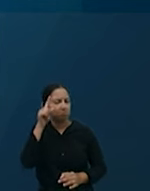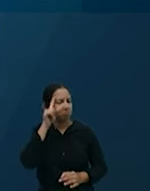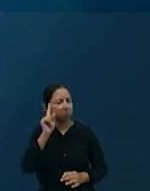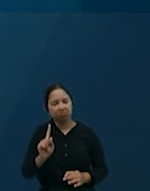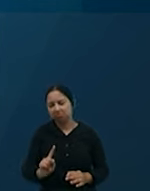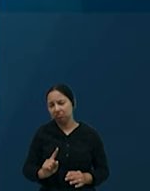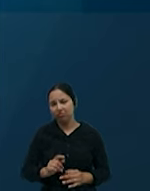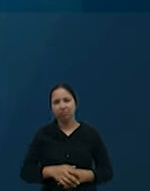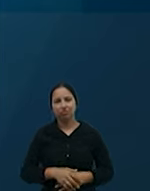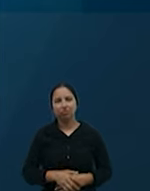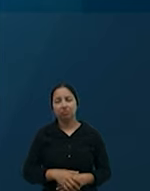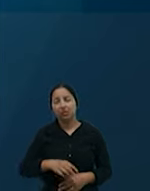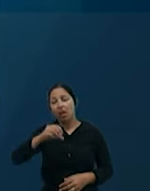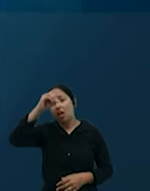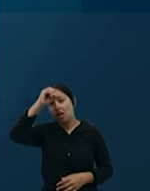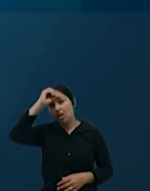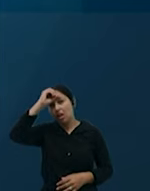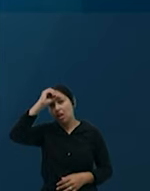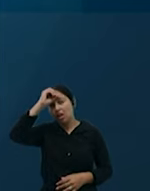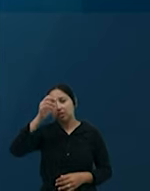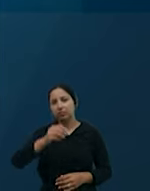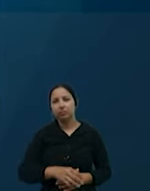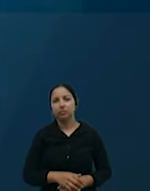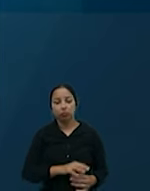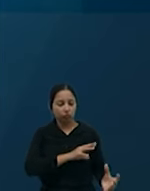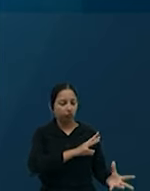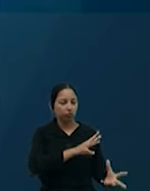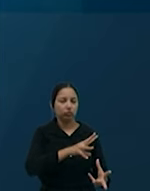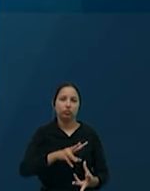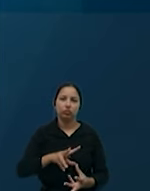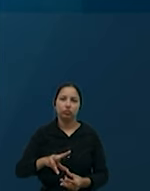de maneira mundial a crise do Estado Social.